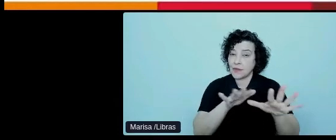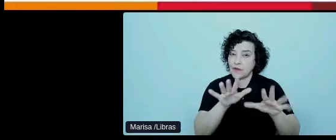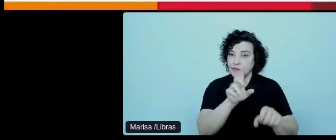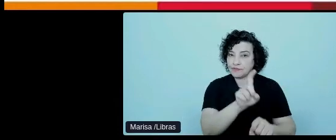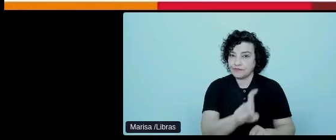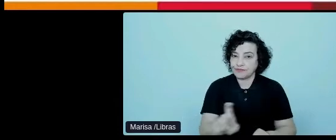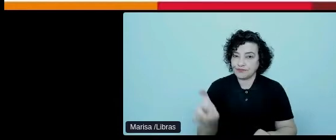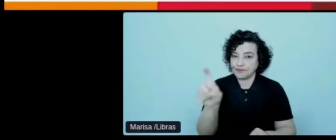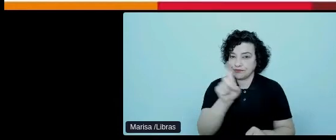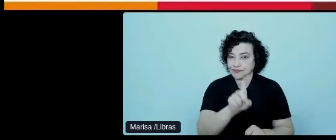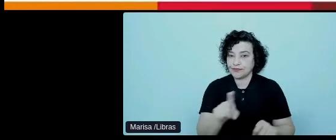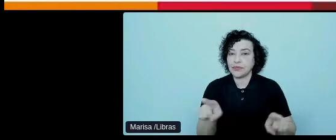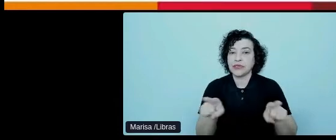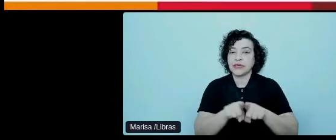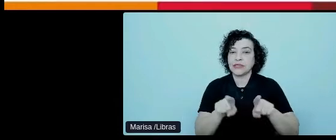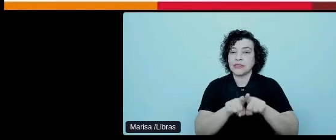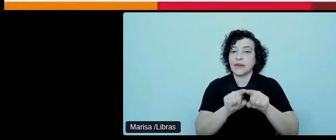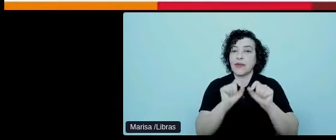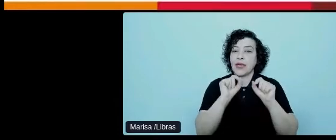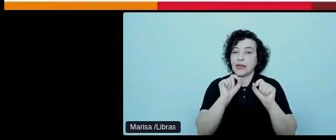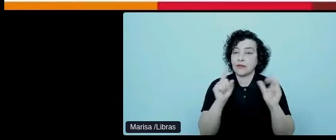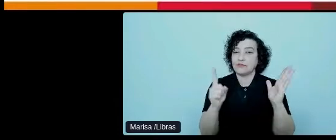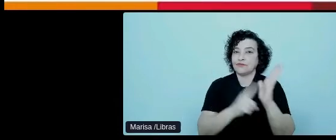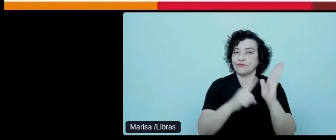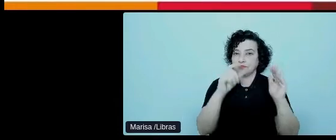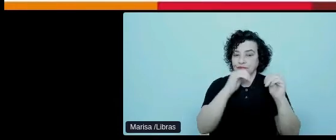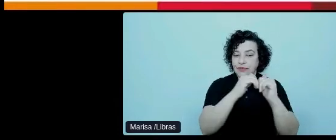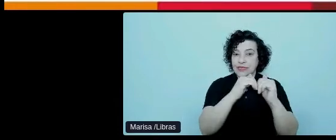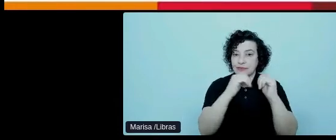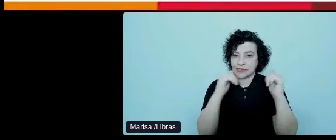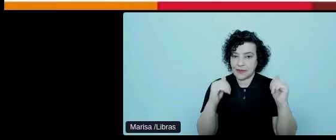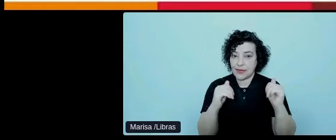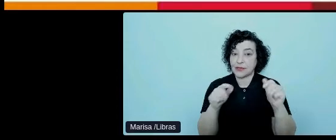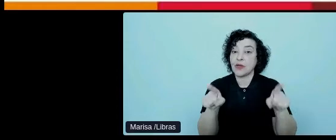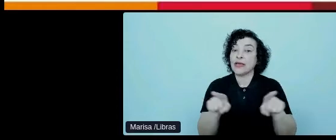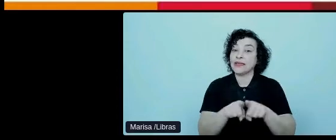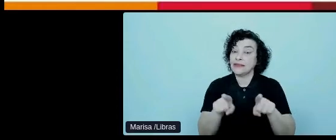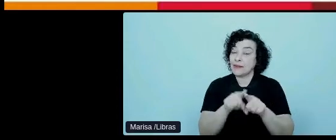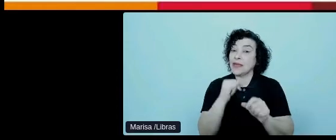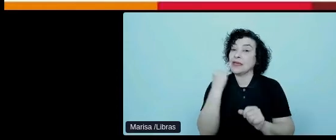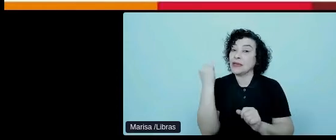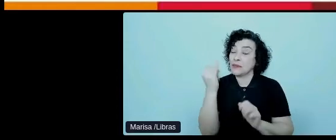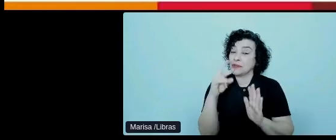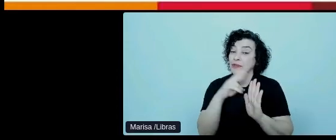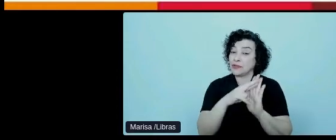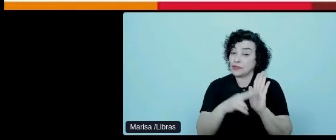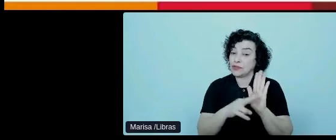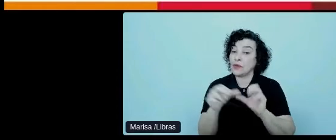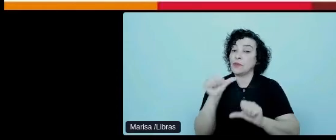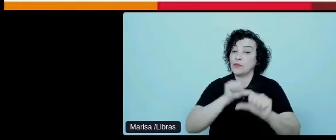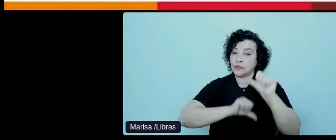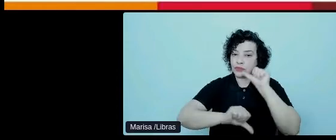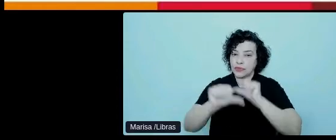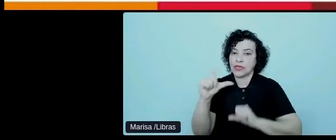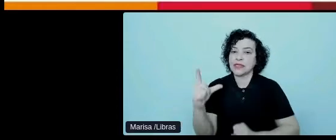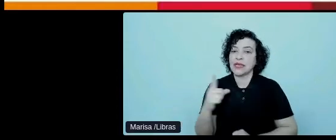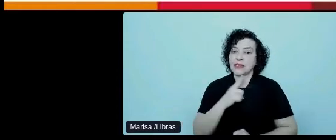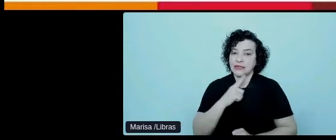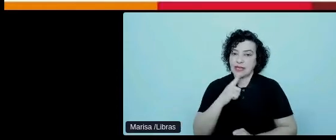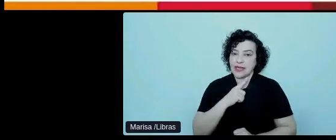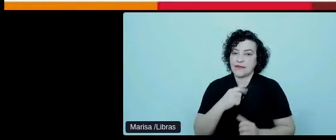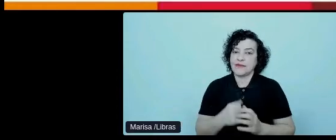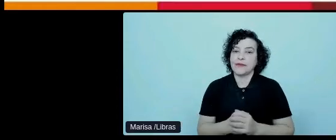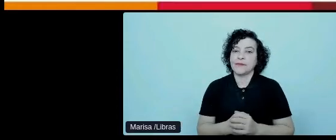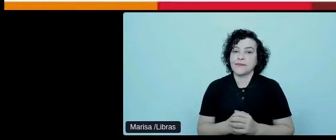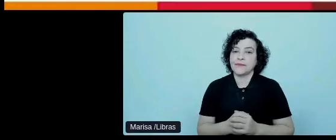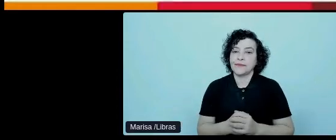tela e espaçamento da área clicável. E um critério, ele sofreu uma alteração de conformidade, que é